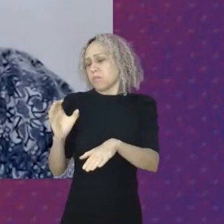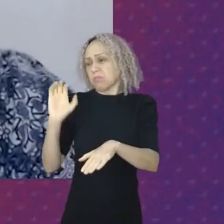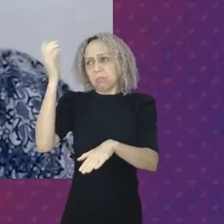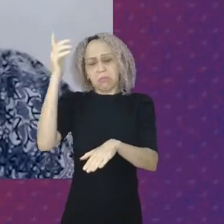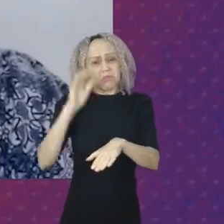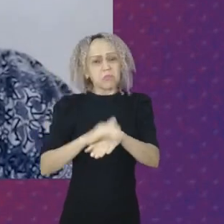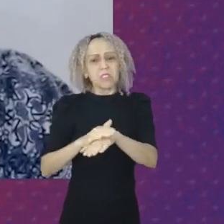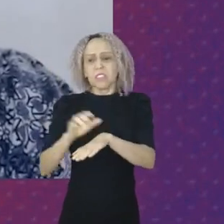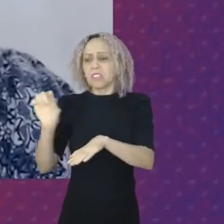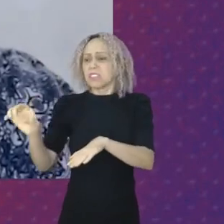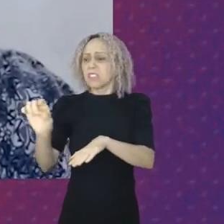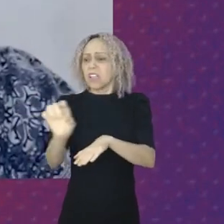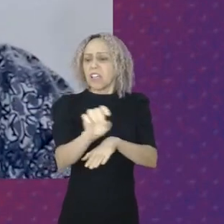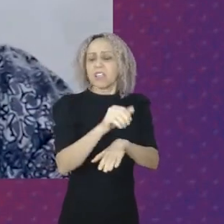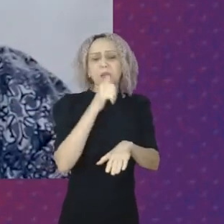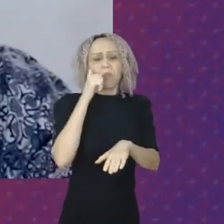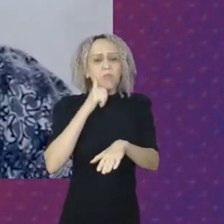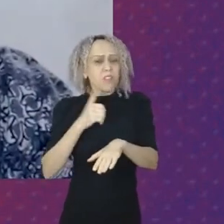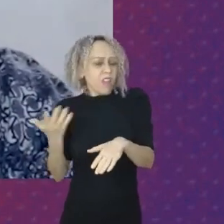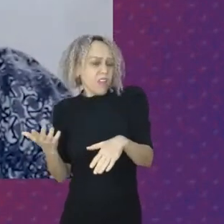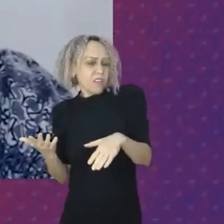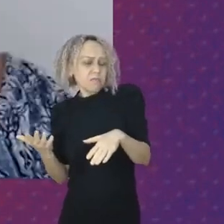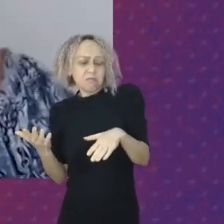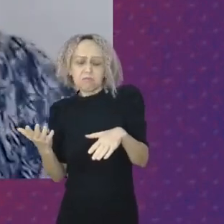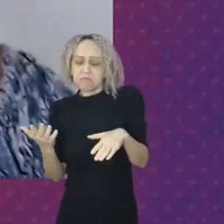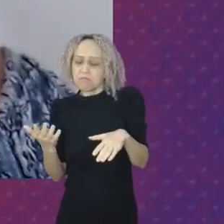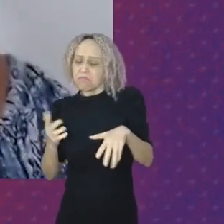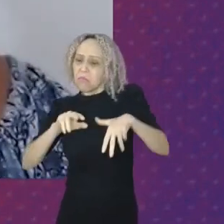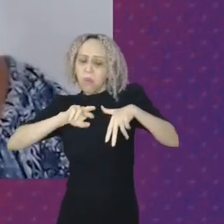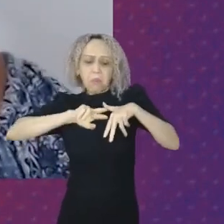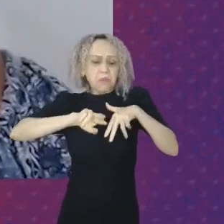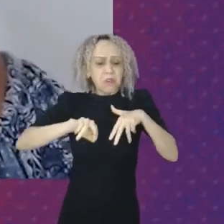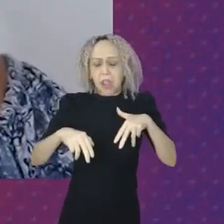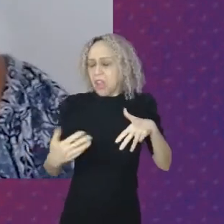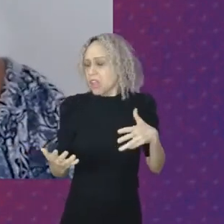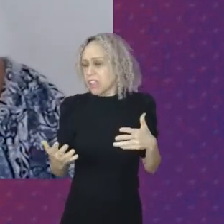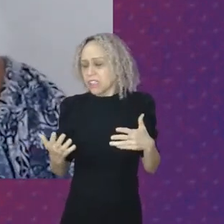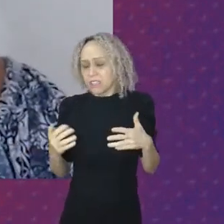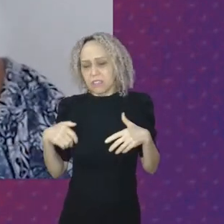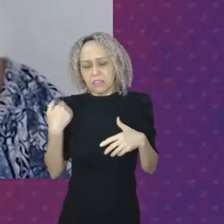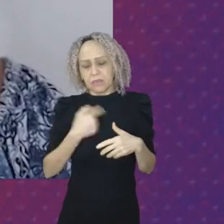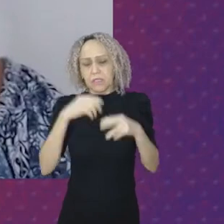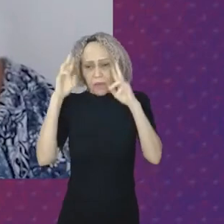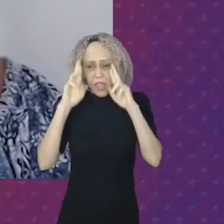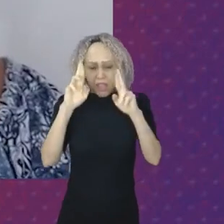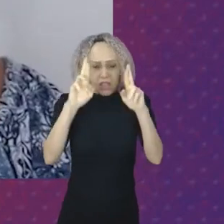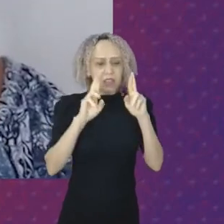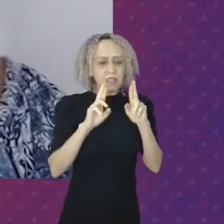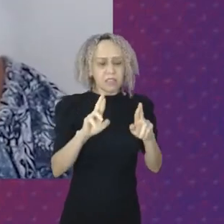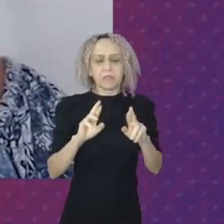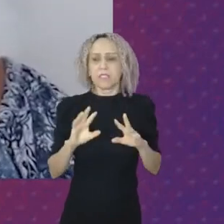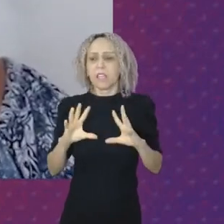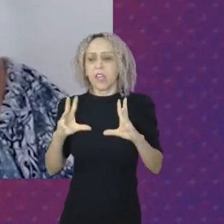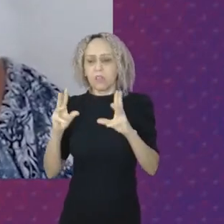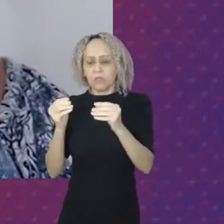orientações dessas mulheres sobre suas vidas. Ela escolhe como ela vai